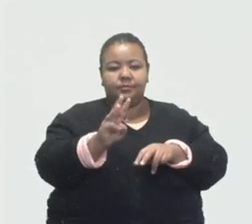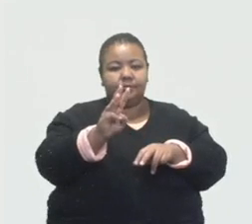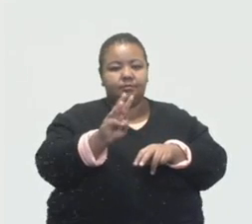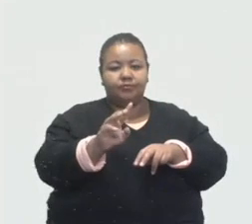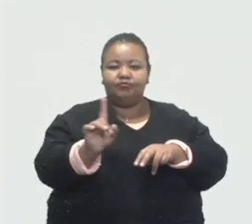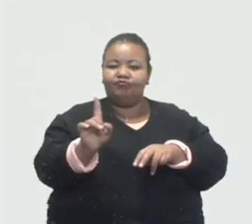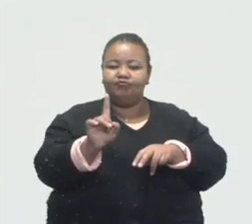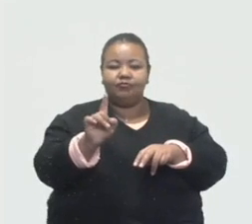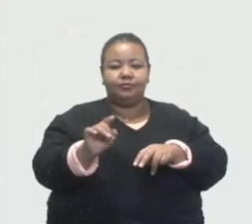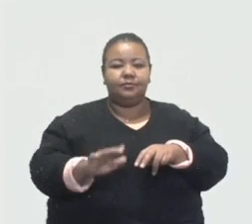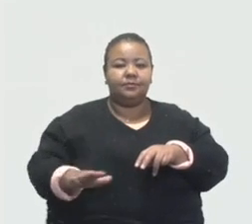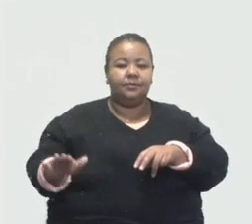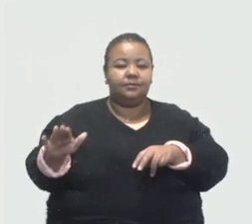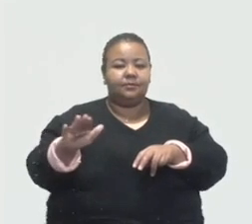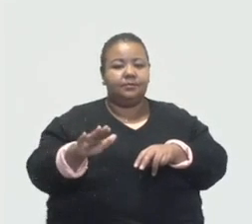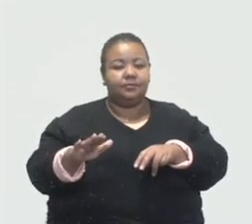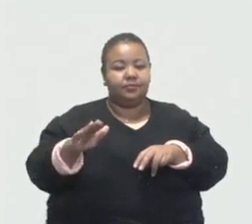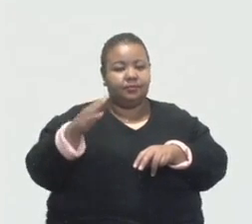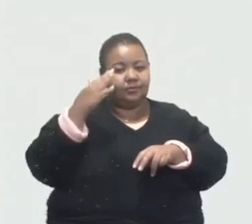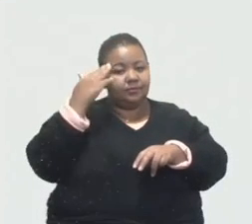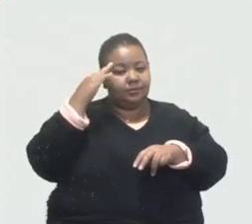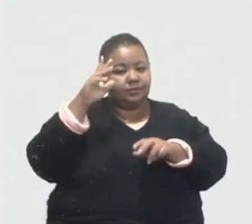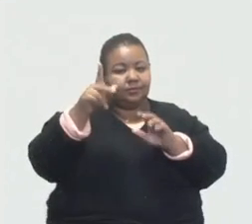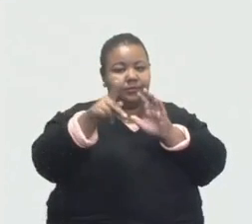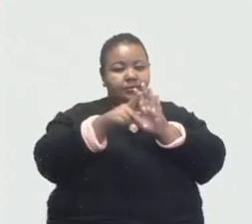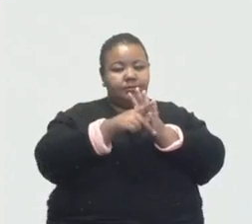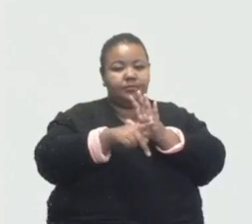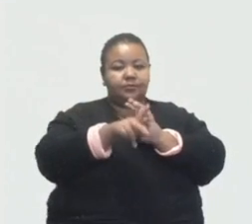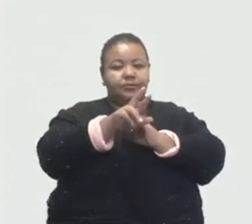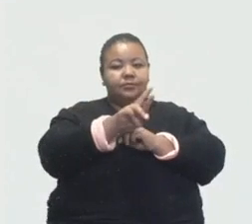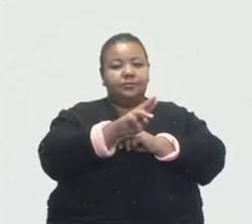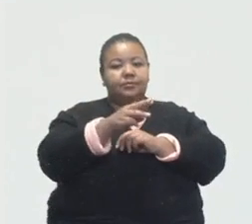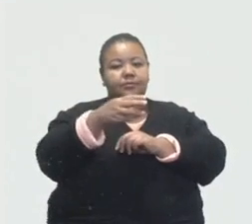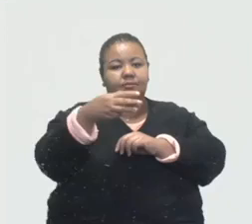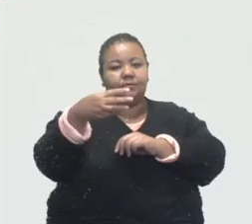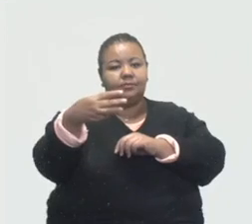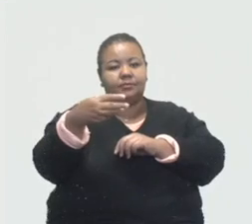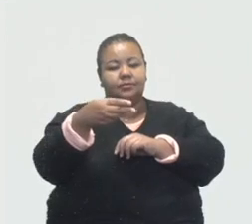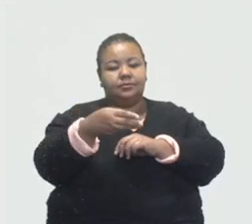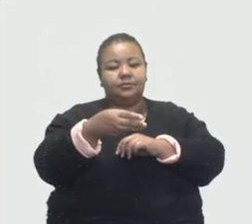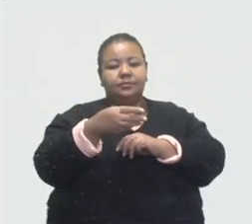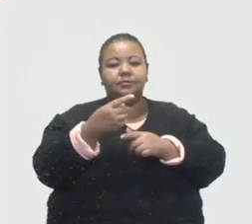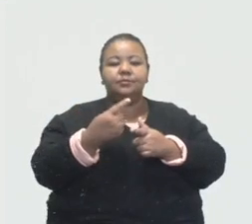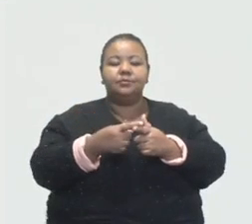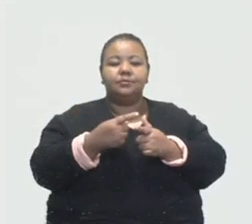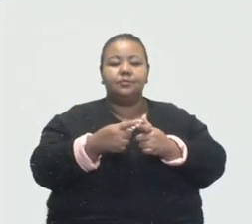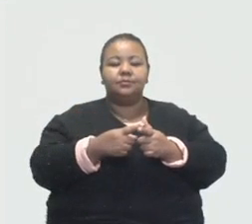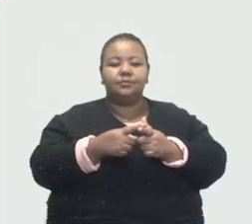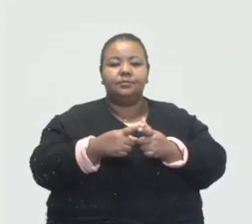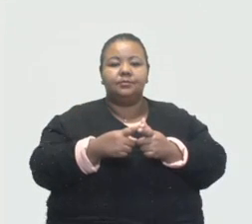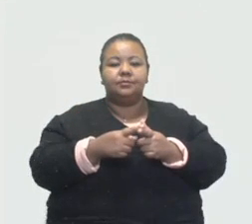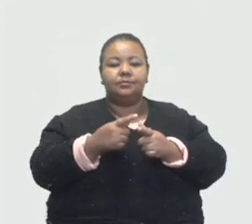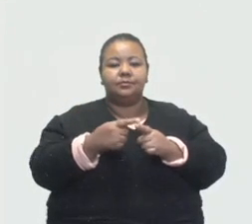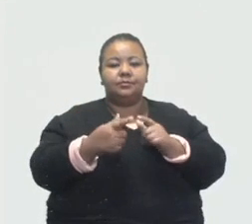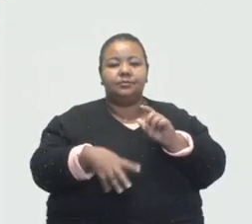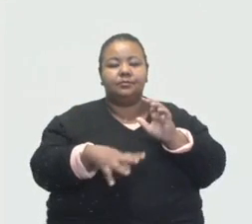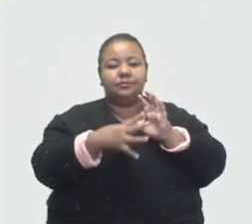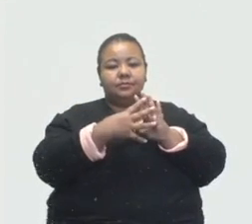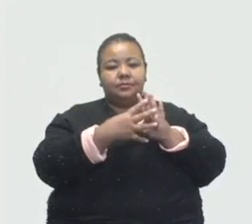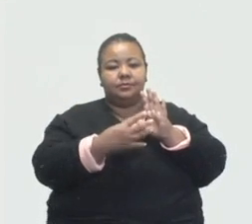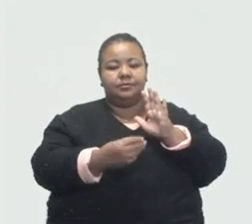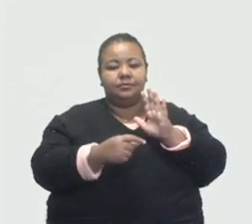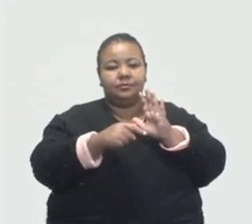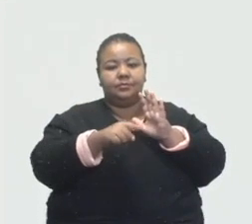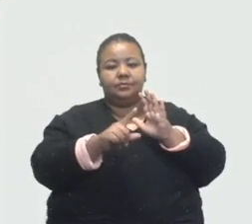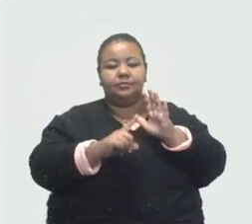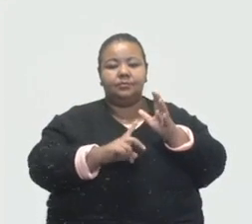vetor genérico. A gente sabe que ele pertence ao R3. Por quê? Por que ele pertence ao R3? Porque a imagem ela